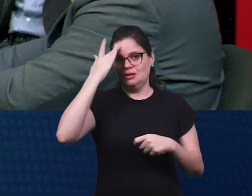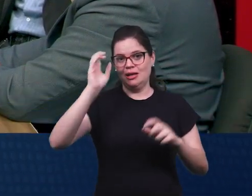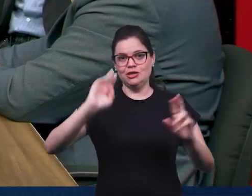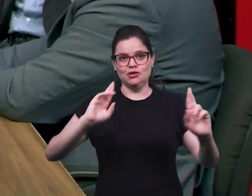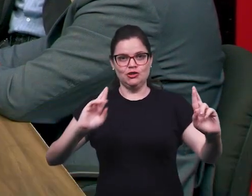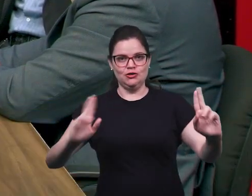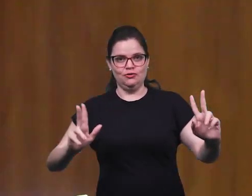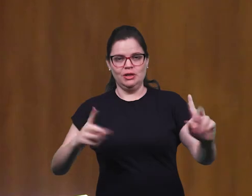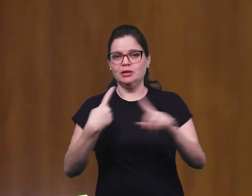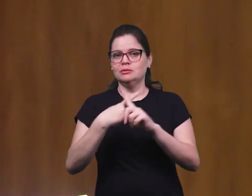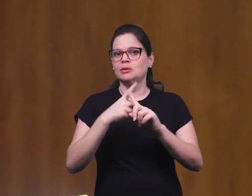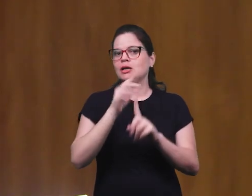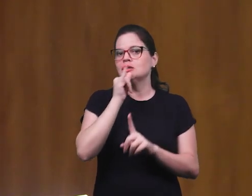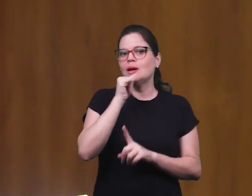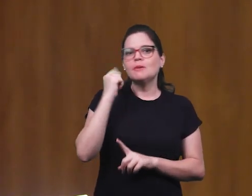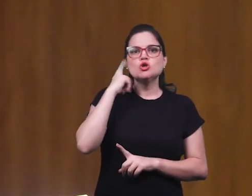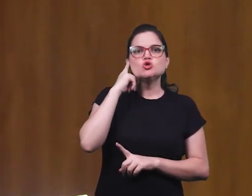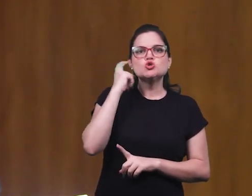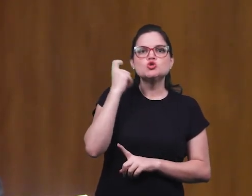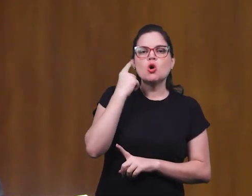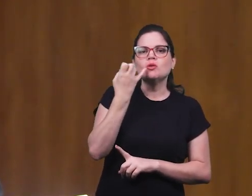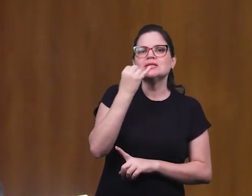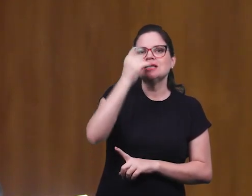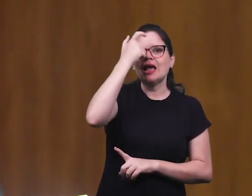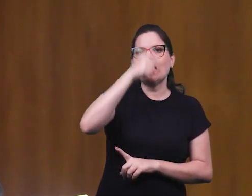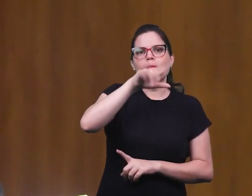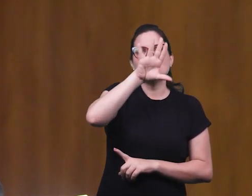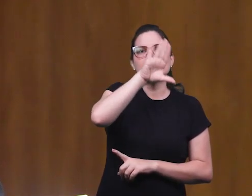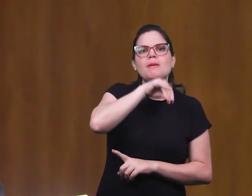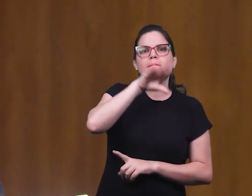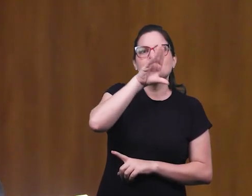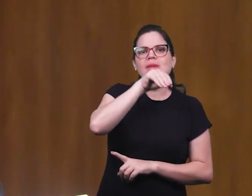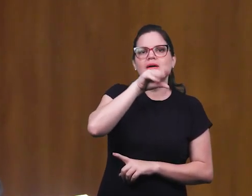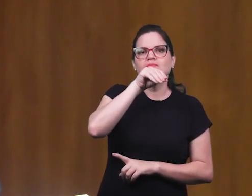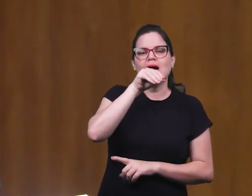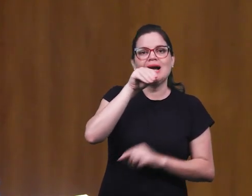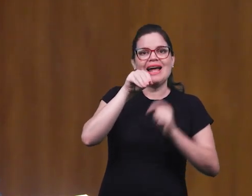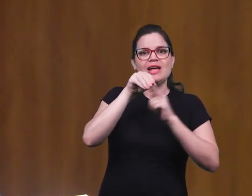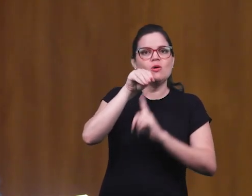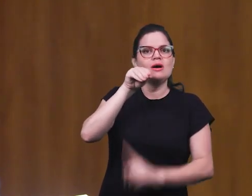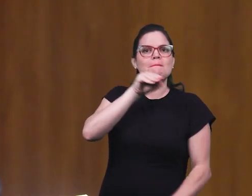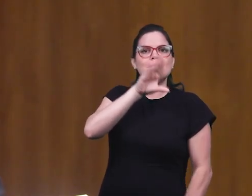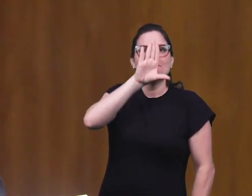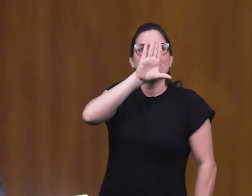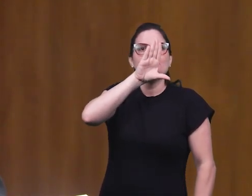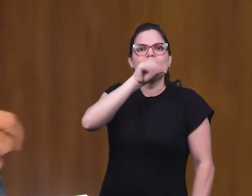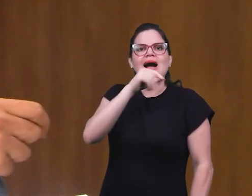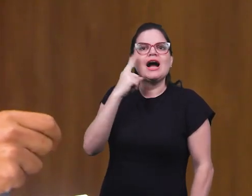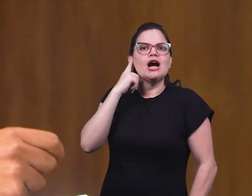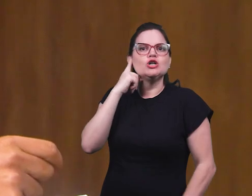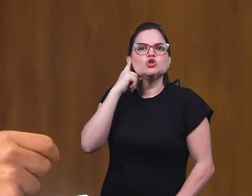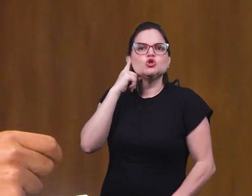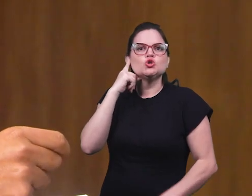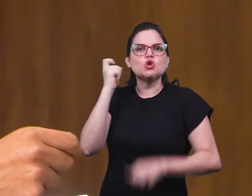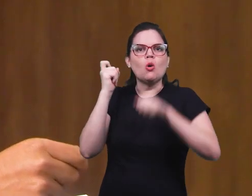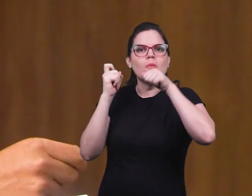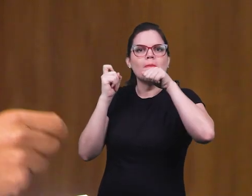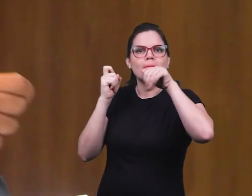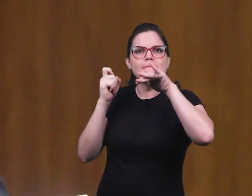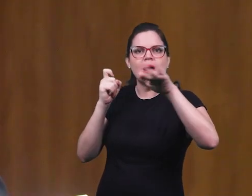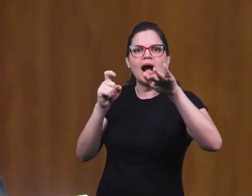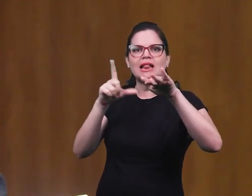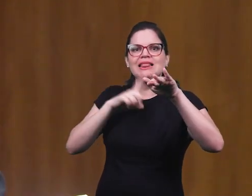meios naturais para se propagar. A palavra de Deus não precisa de meios como o som precisa. O